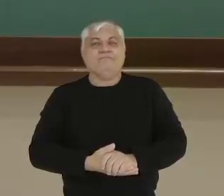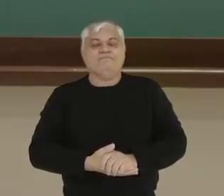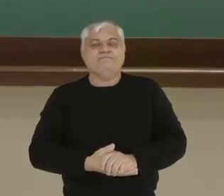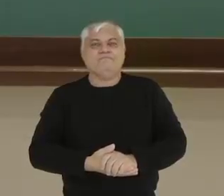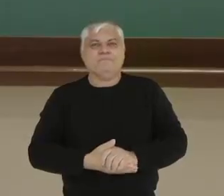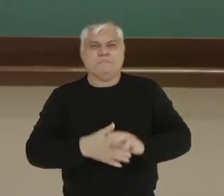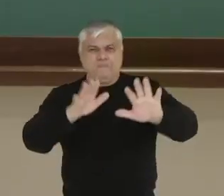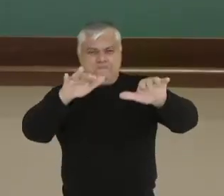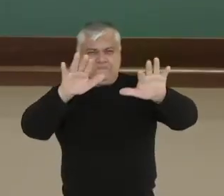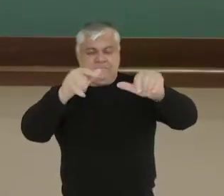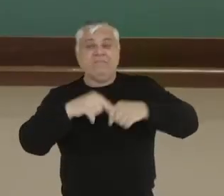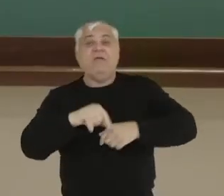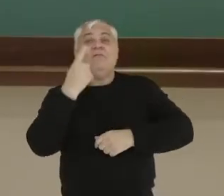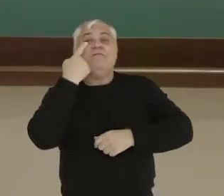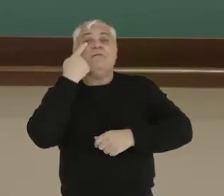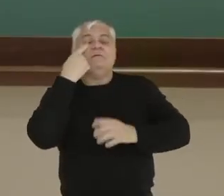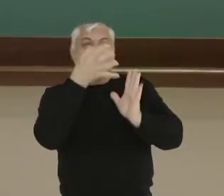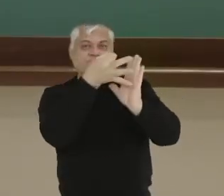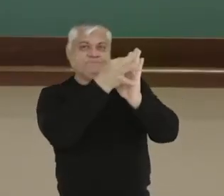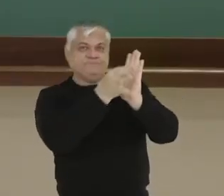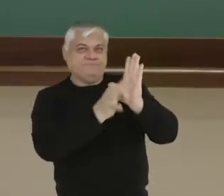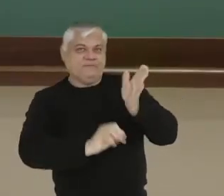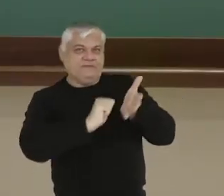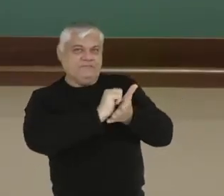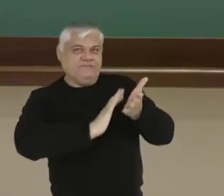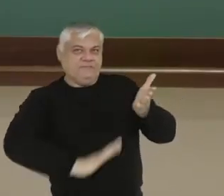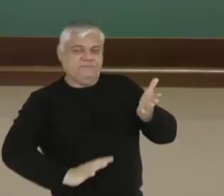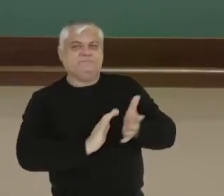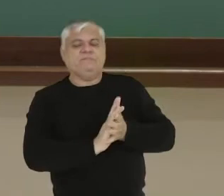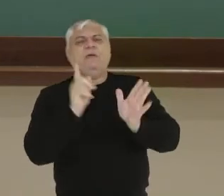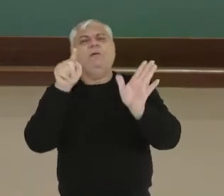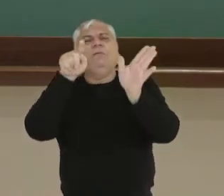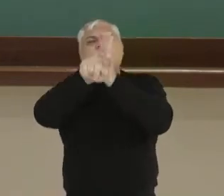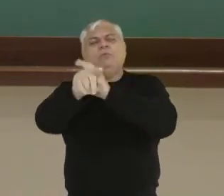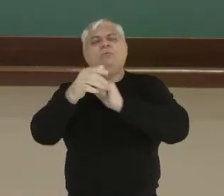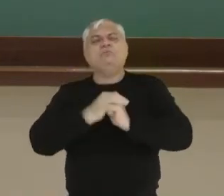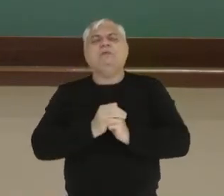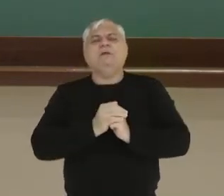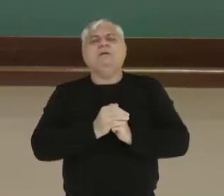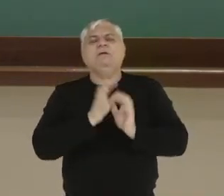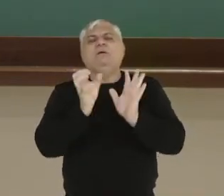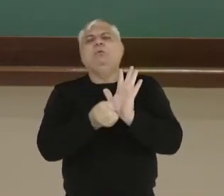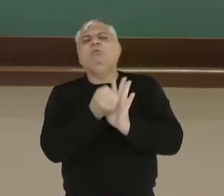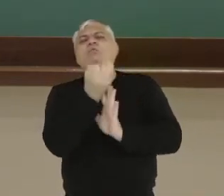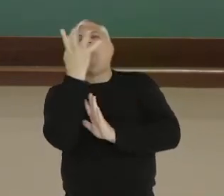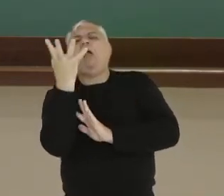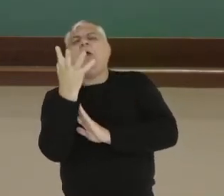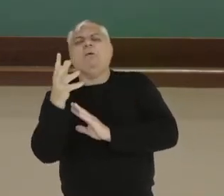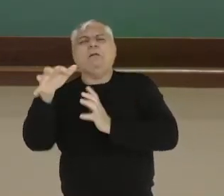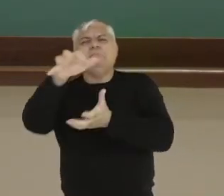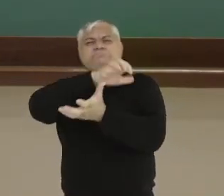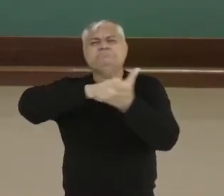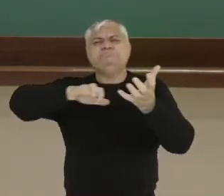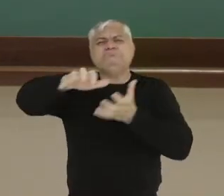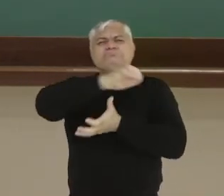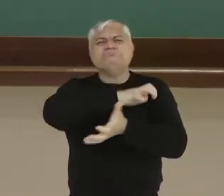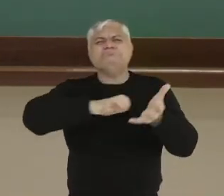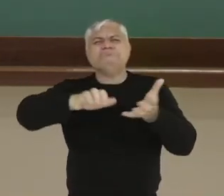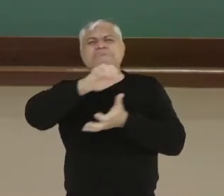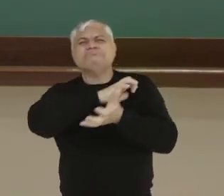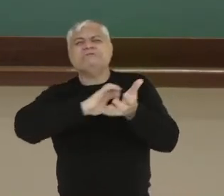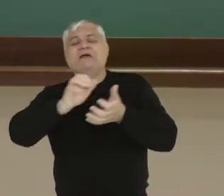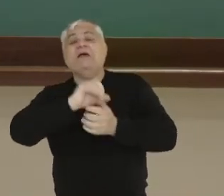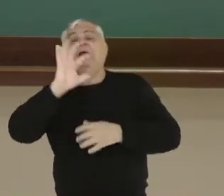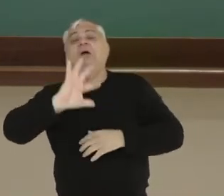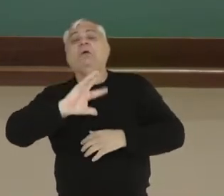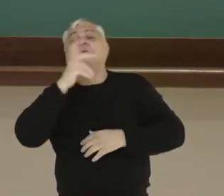Pessoal, vamos então corrigir a nossa atividade, né? E a pergunta é: quais as revoltas do período regencial brasileiro que